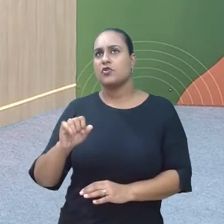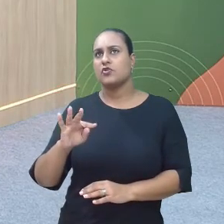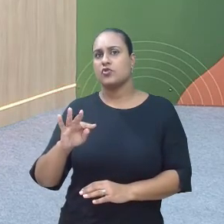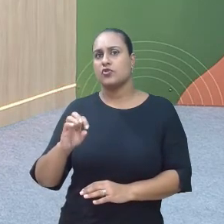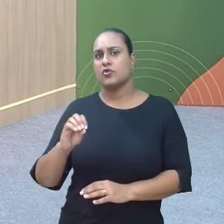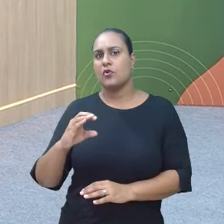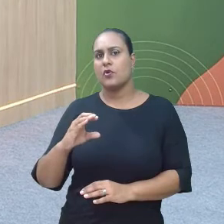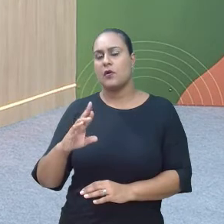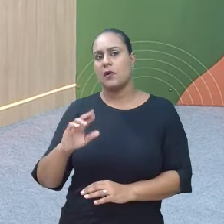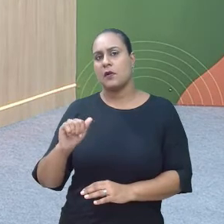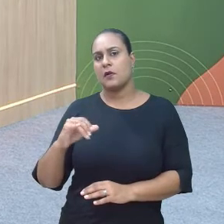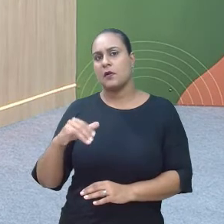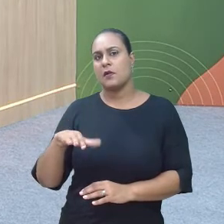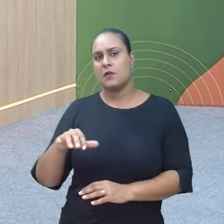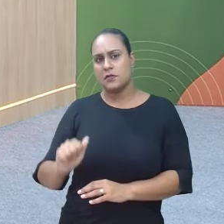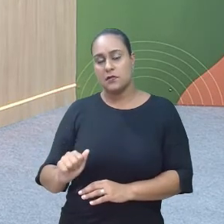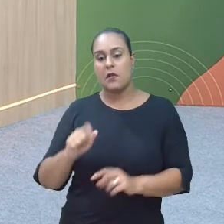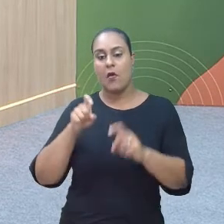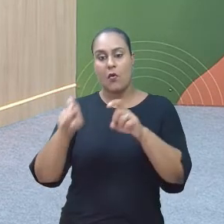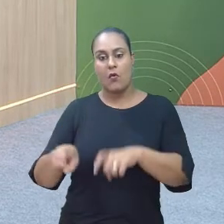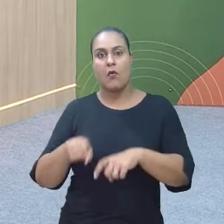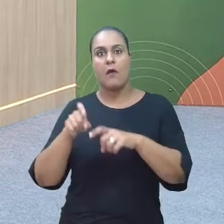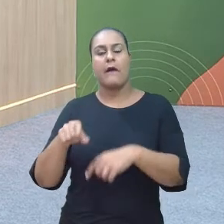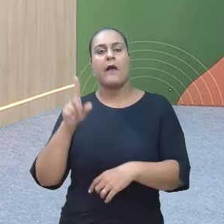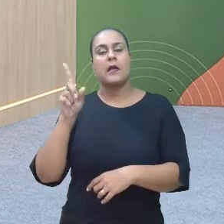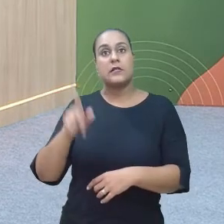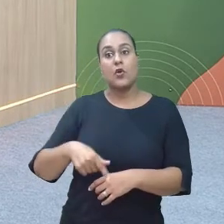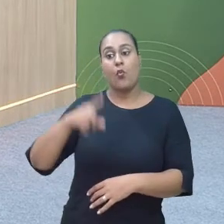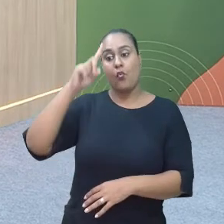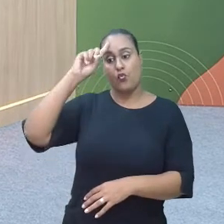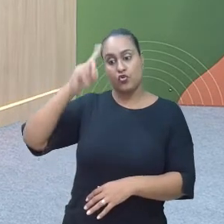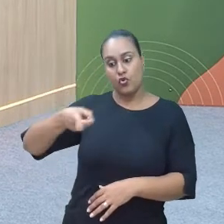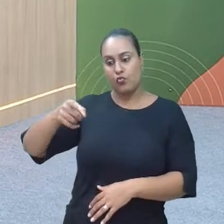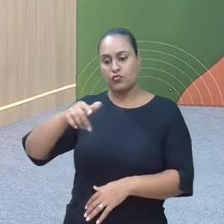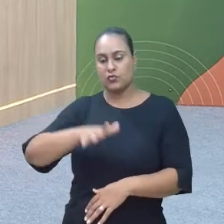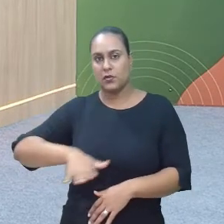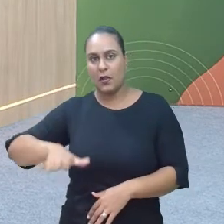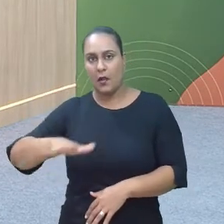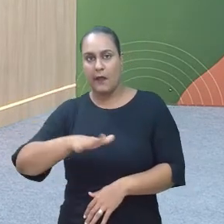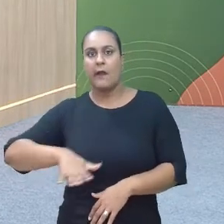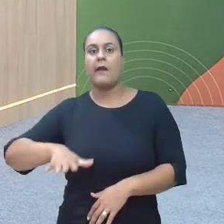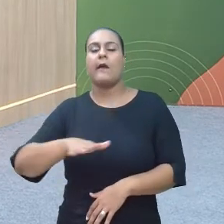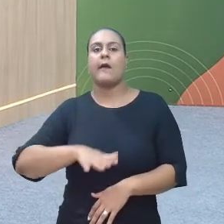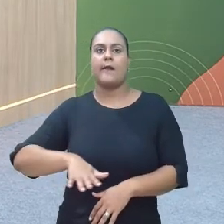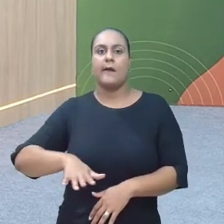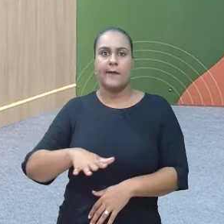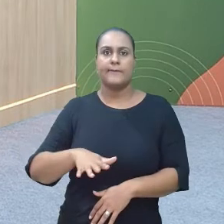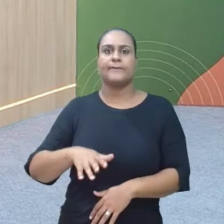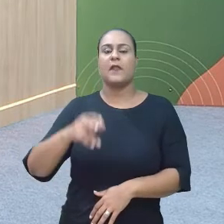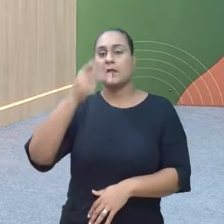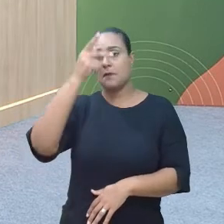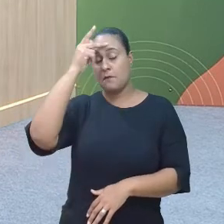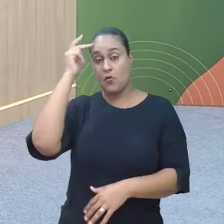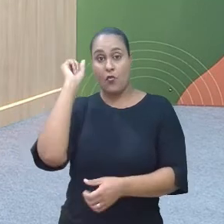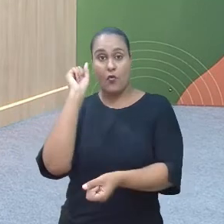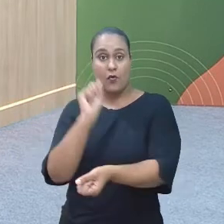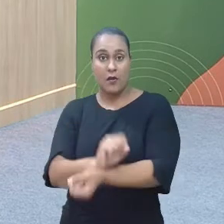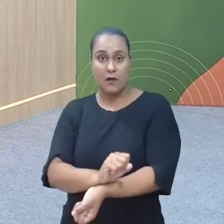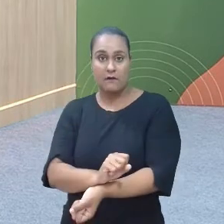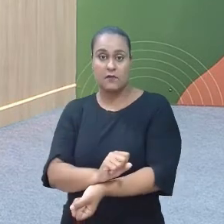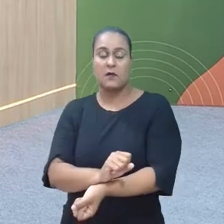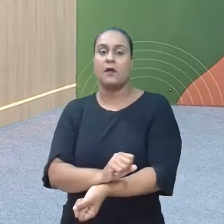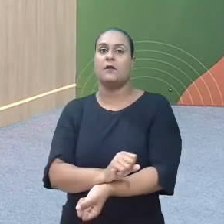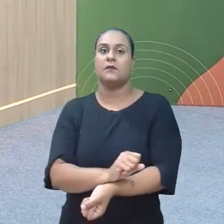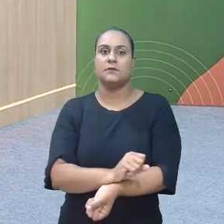aos grandes proprietários de terra. Certo? Então, sujeitos proprietários de terra, de pessoas escravizadas,